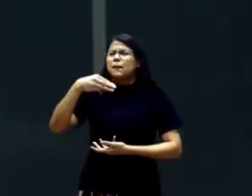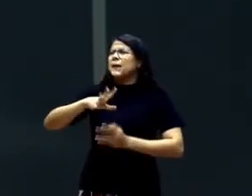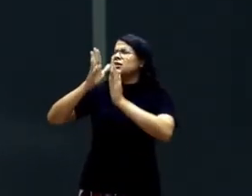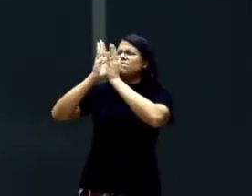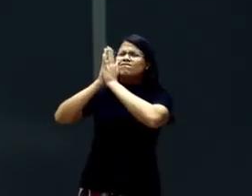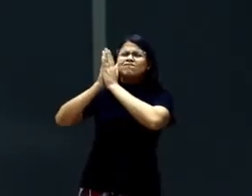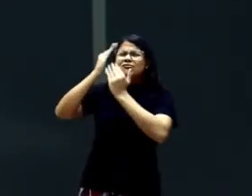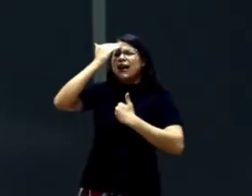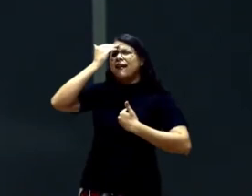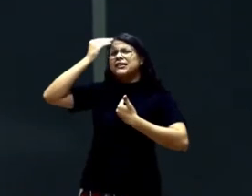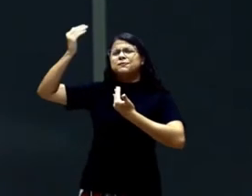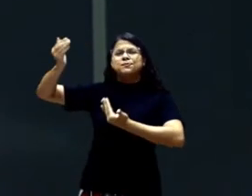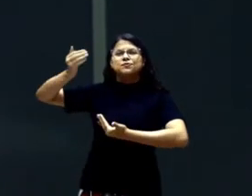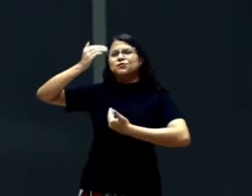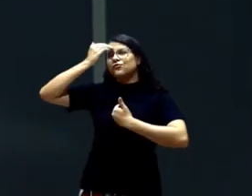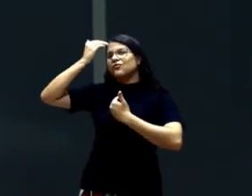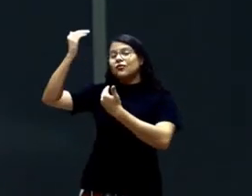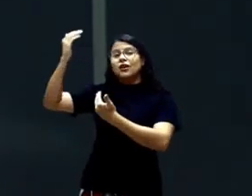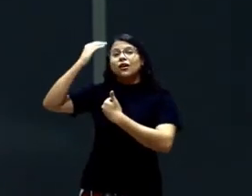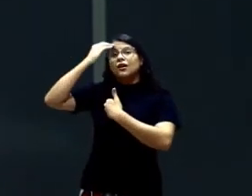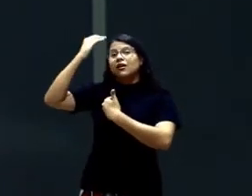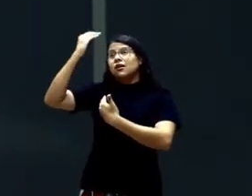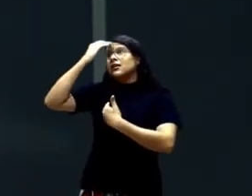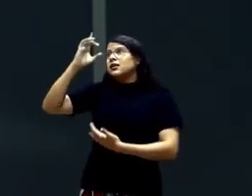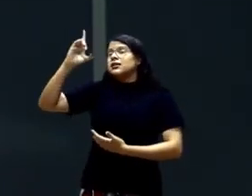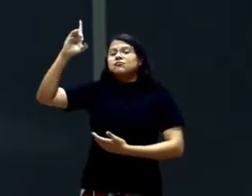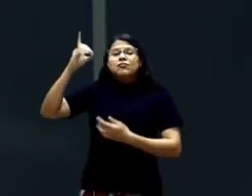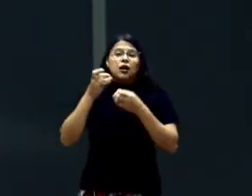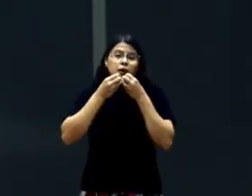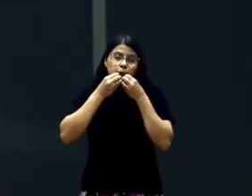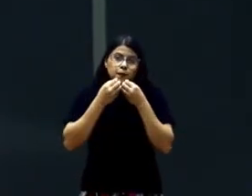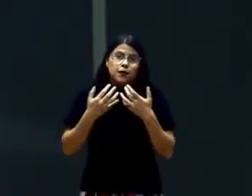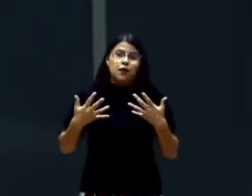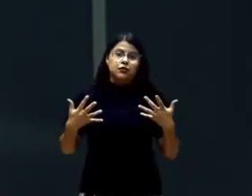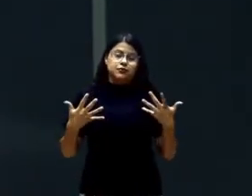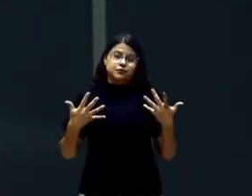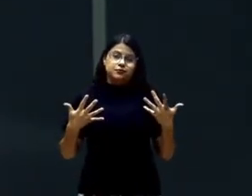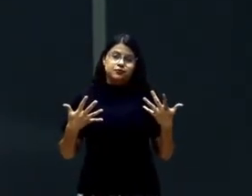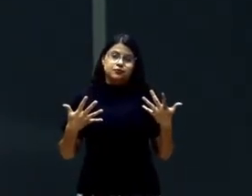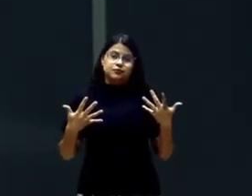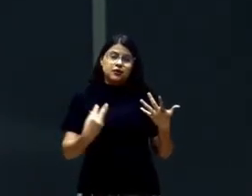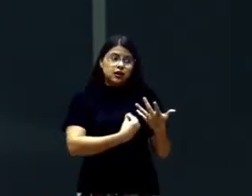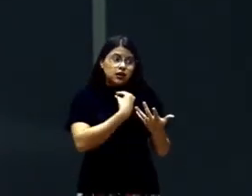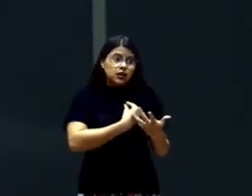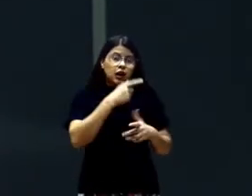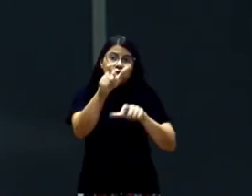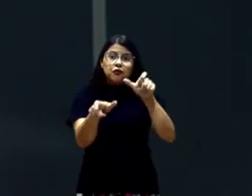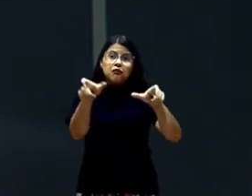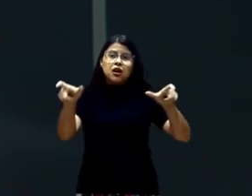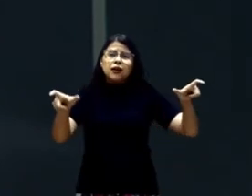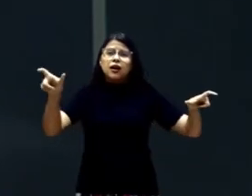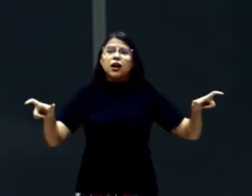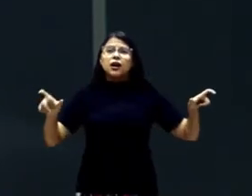Só para agradecer. Como Deus tem sido bom. Na vida de muitos de nós, Deus tem